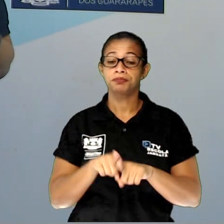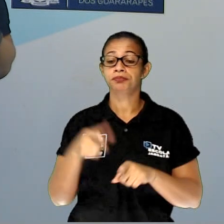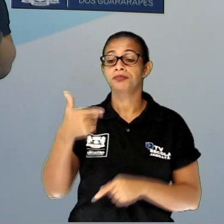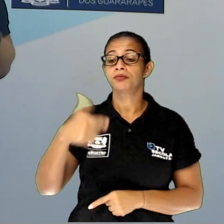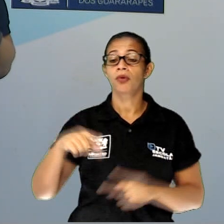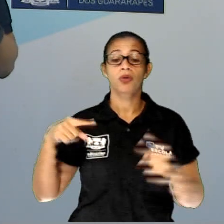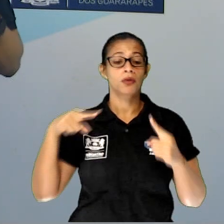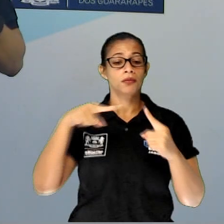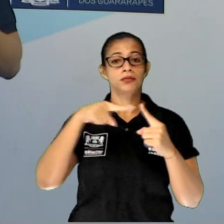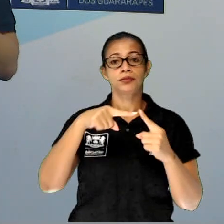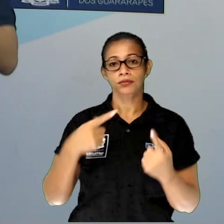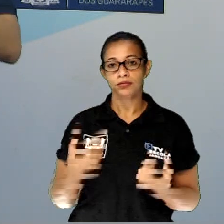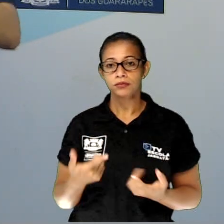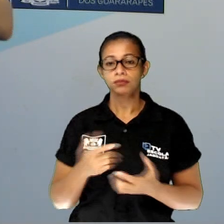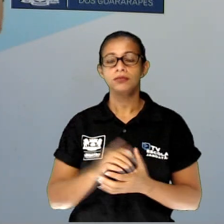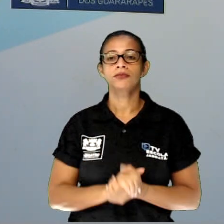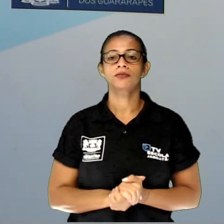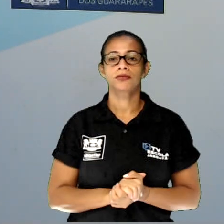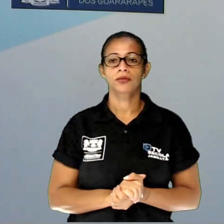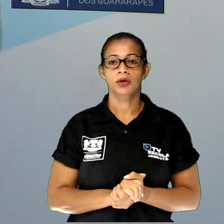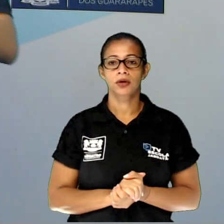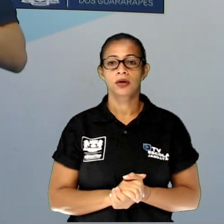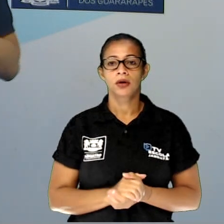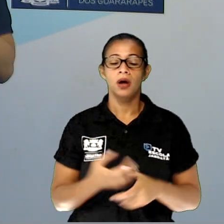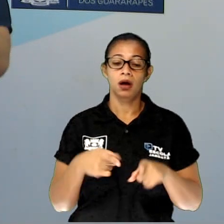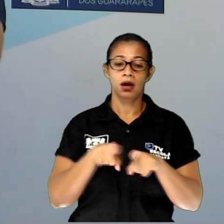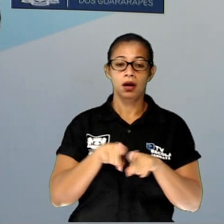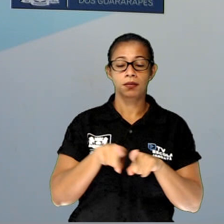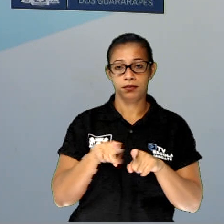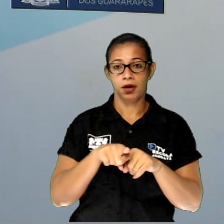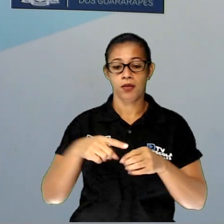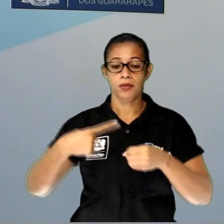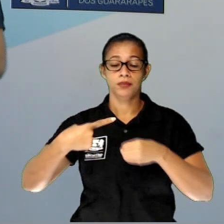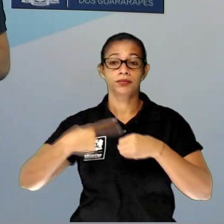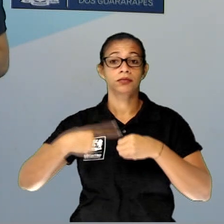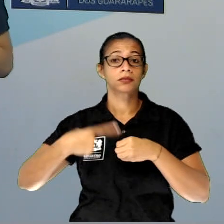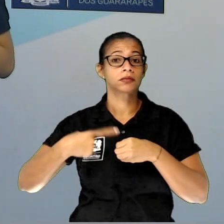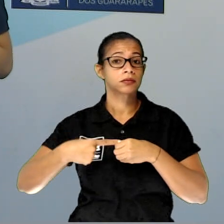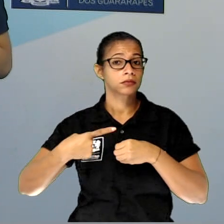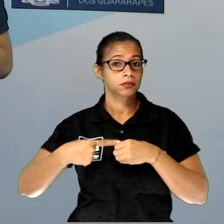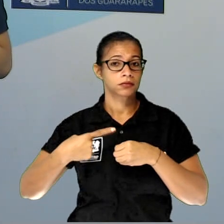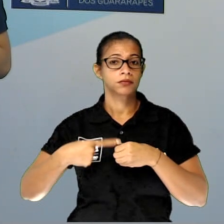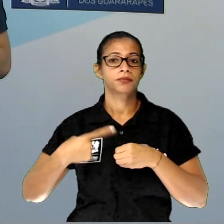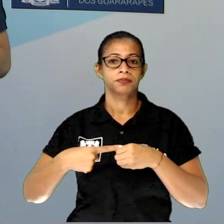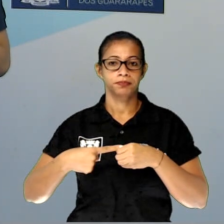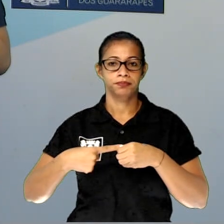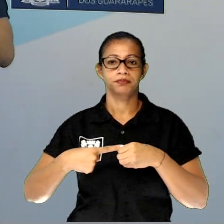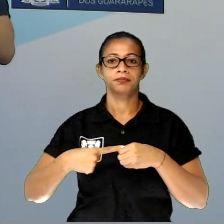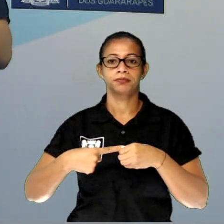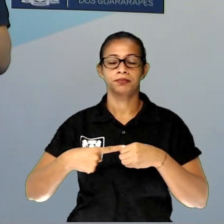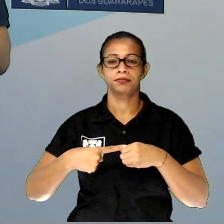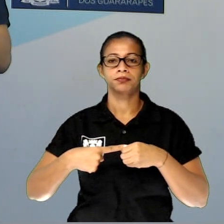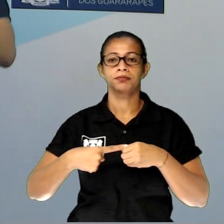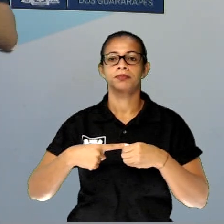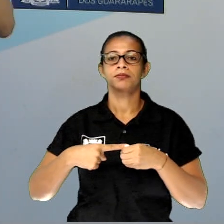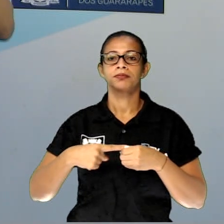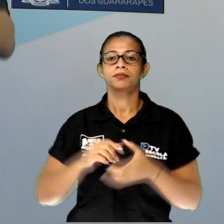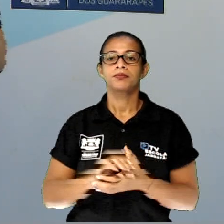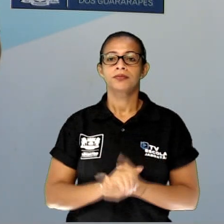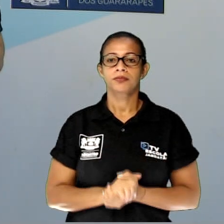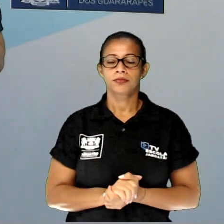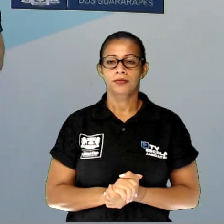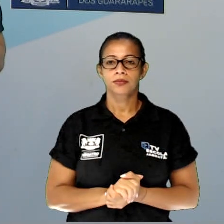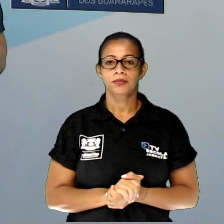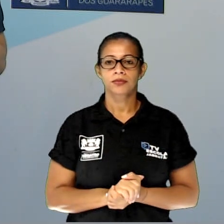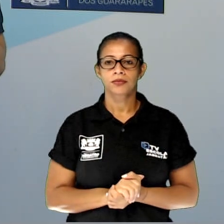também levar para o interior do país a modernização. A escolha da região